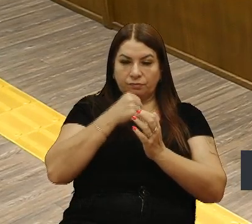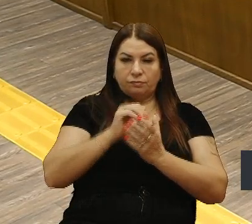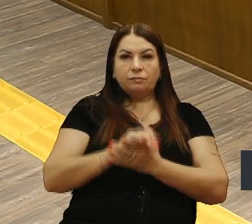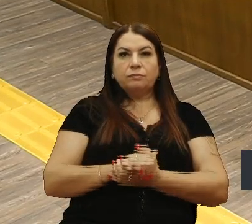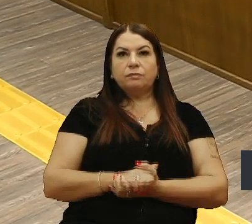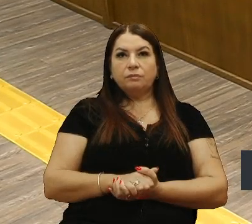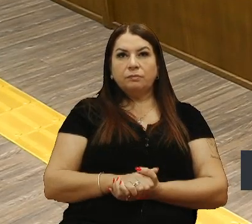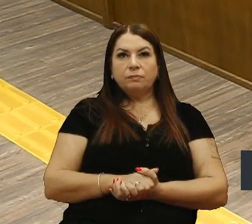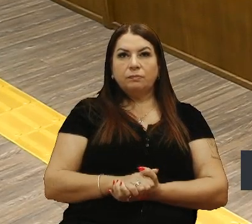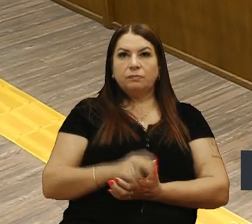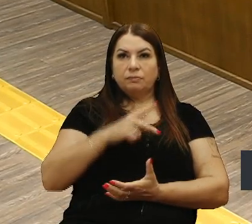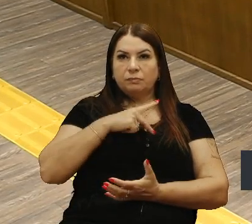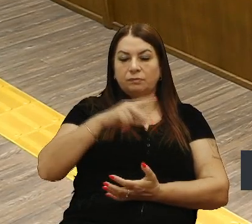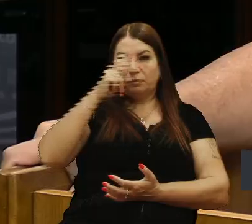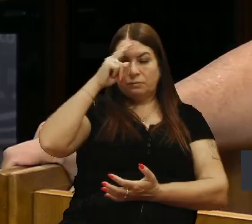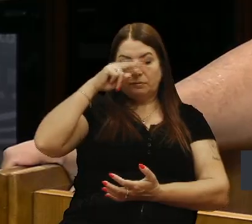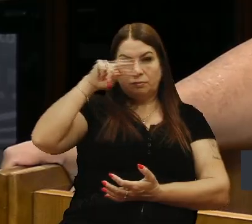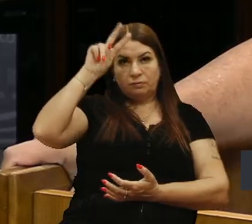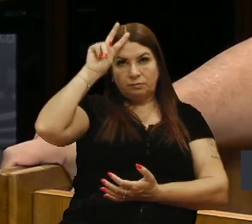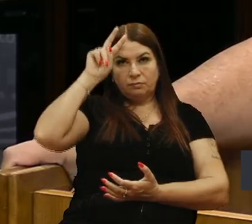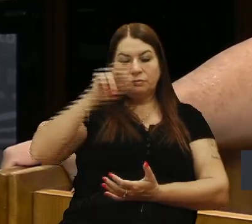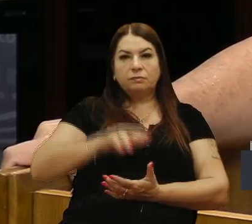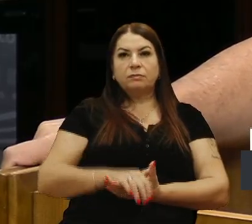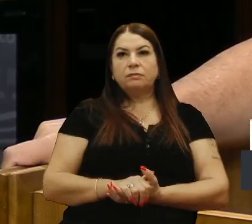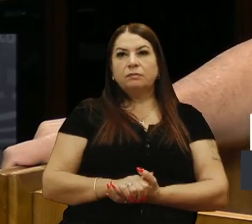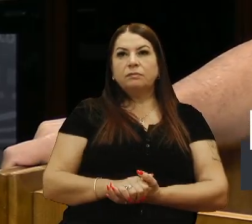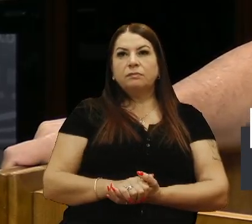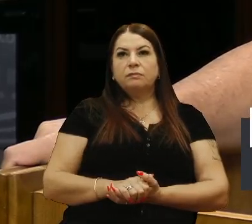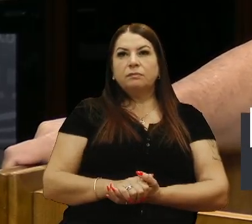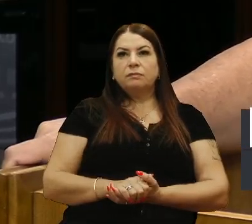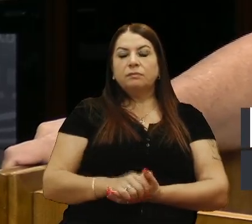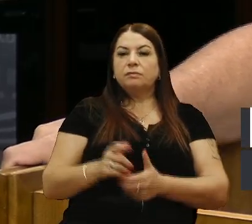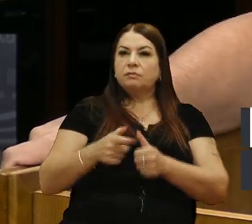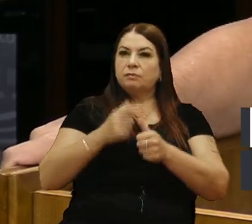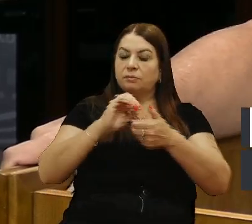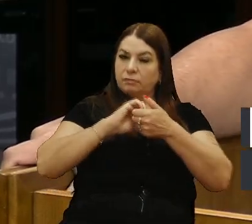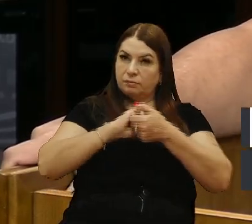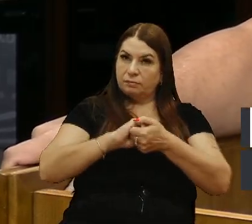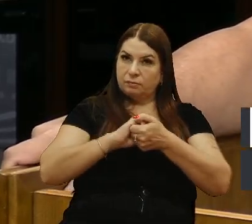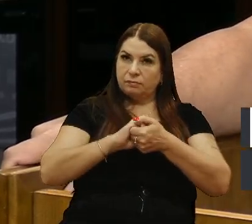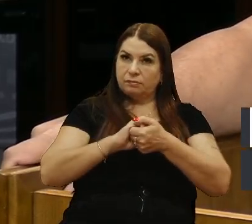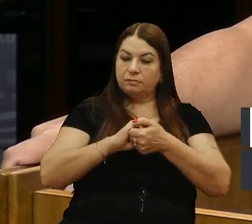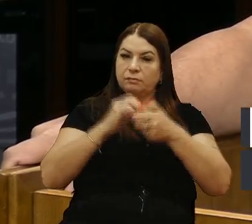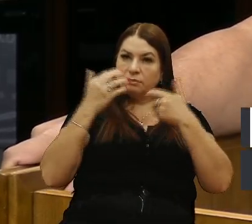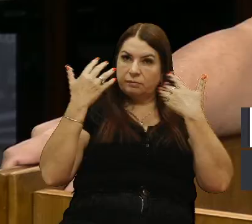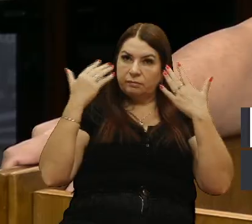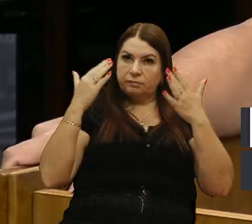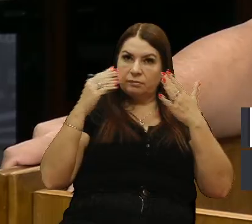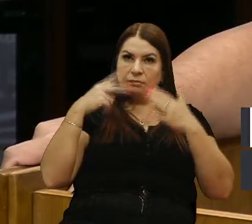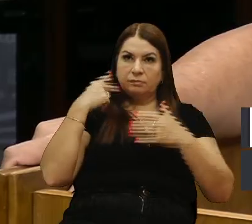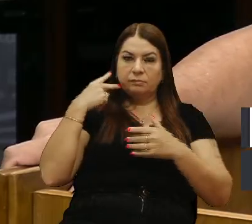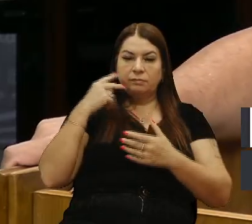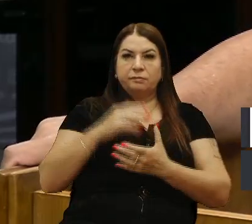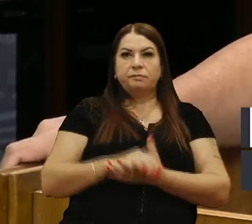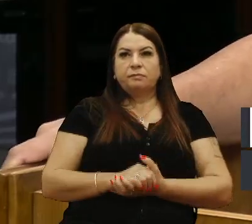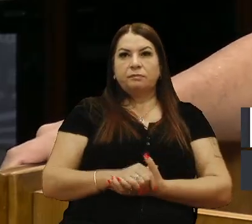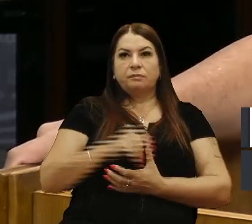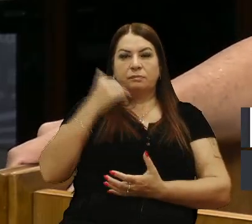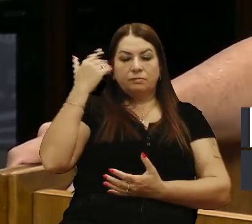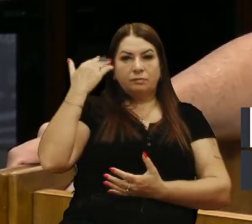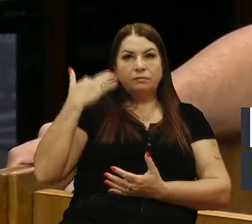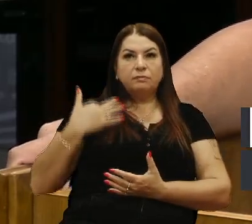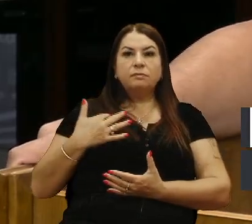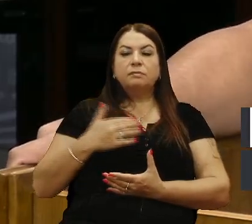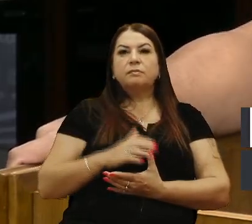vereadoras, nosso presidente Edson da Rosa. Primeiro, saudar e parabenizar a vereadora Daiane